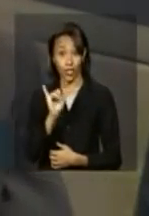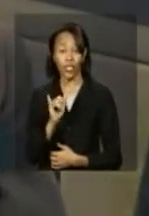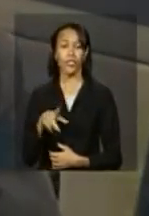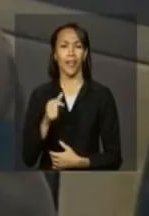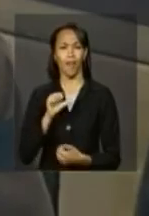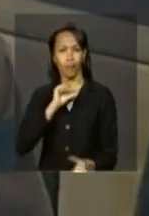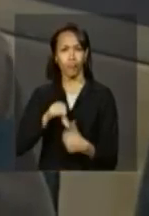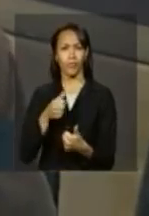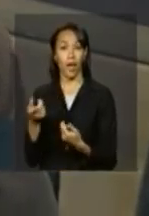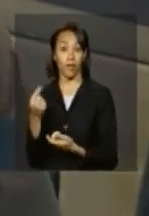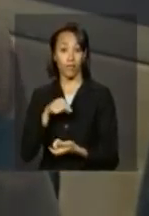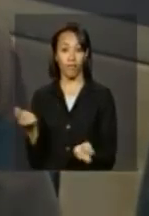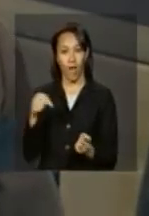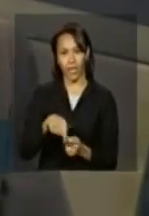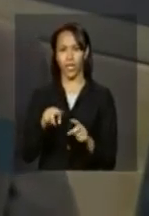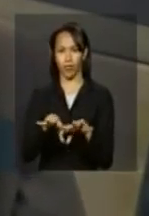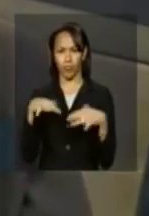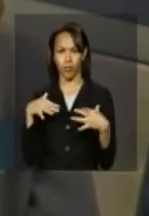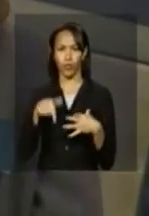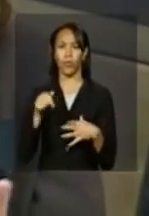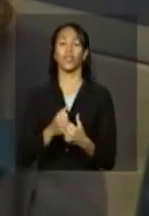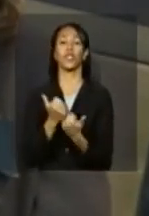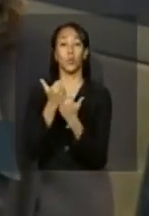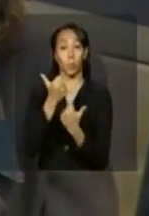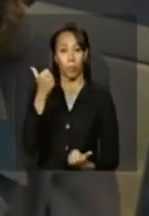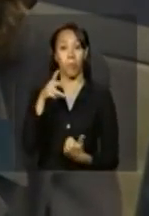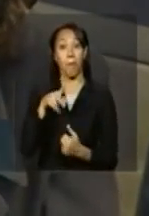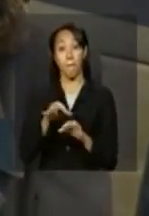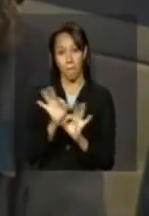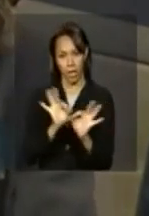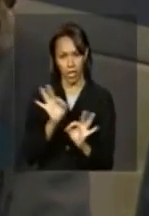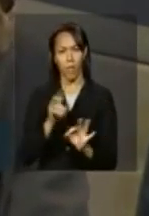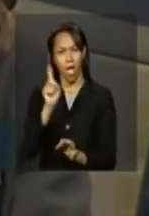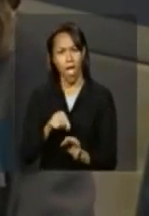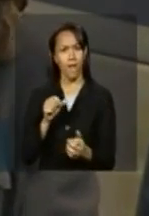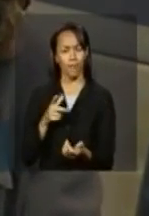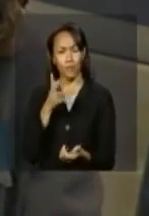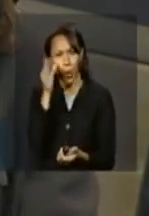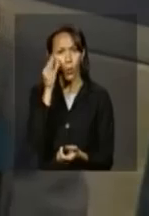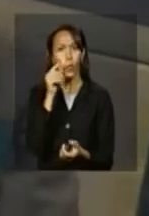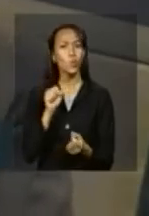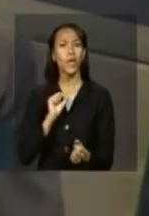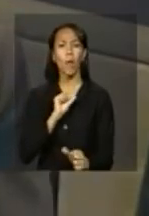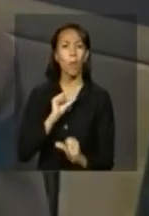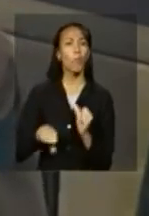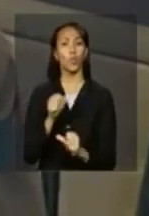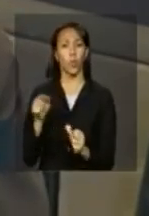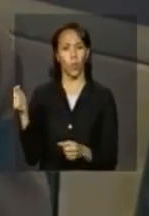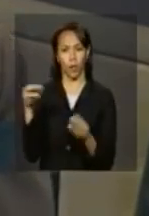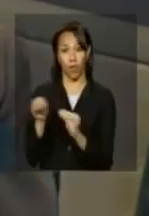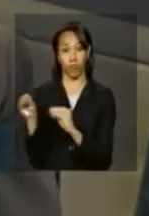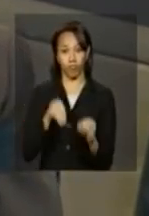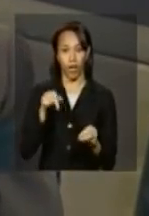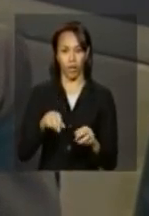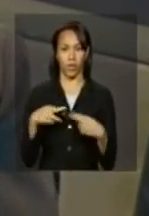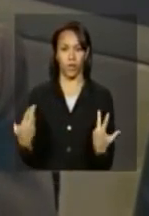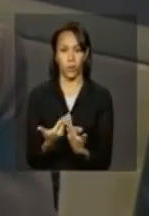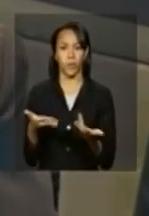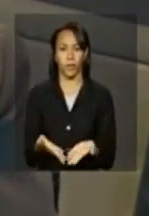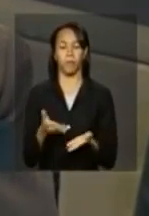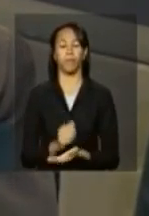aqui para o planejamento esse balanço. Essa é a razão da mudança, para quem estiver curioso por que é que mudou. A